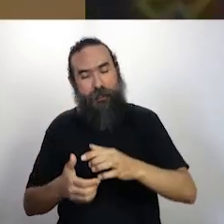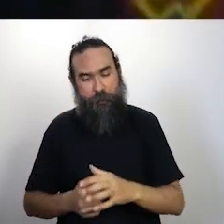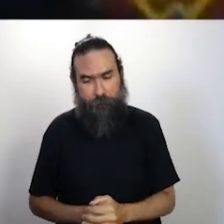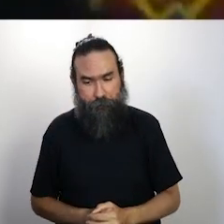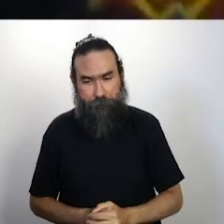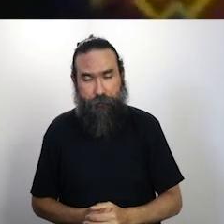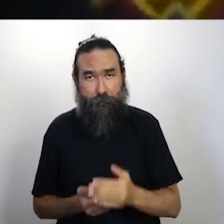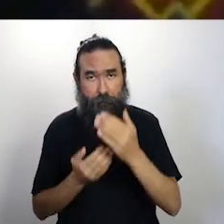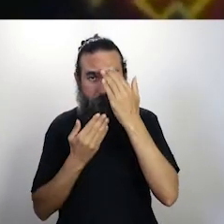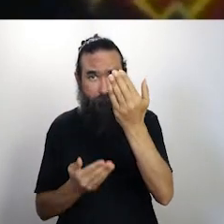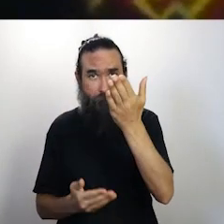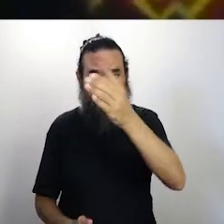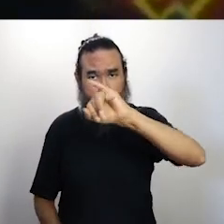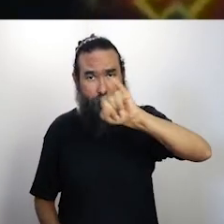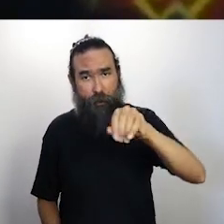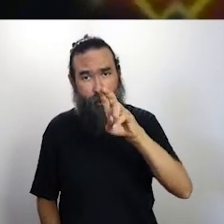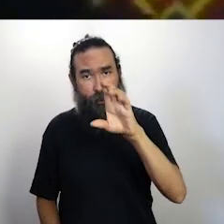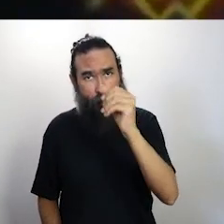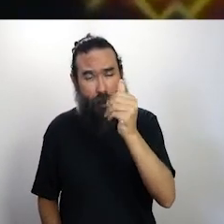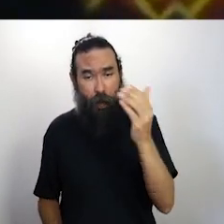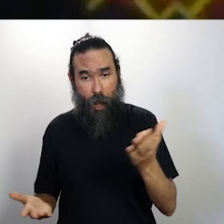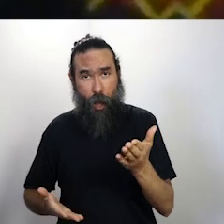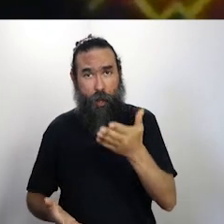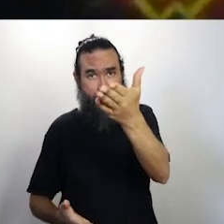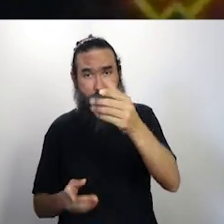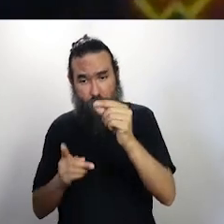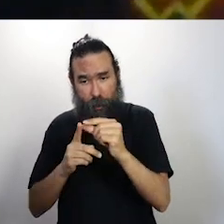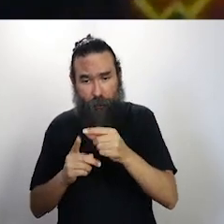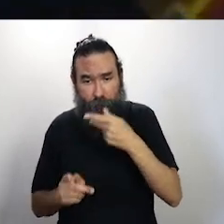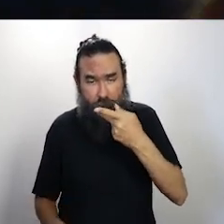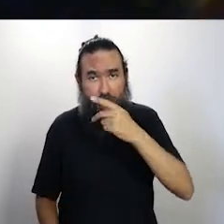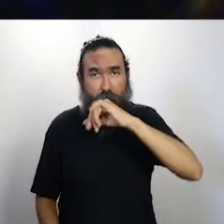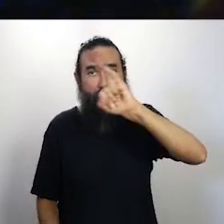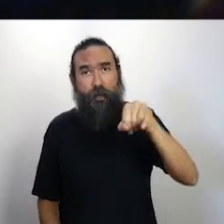obrigada Juca passar para a Juliana agora para a gente encerrar